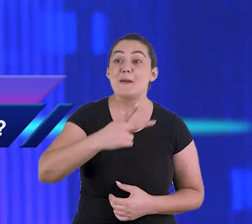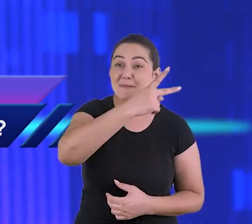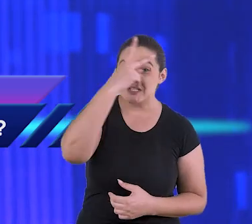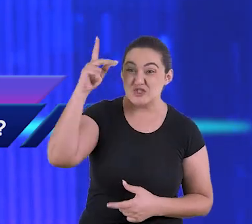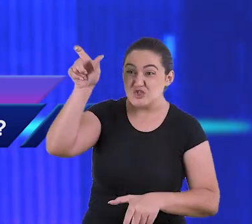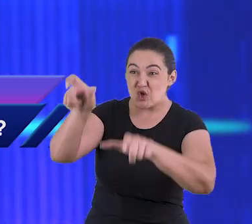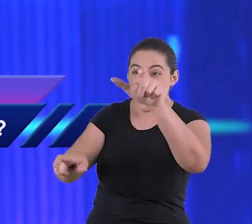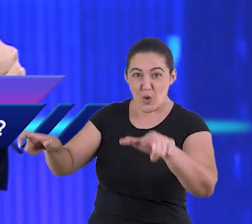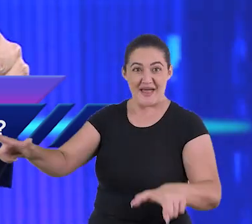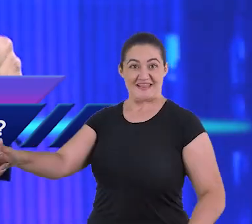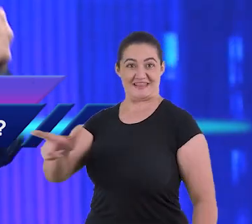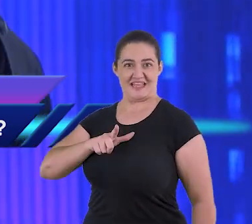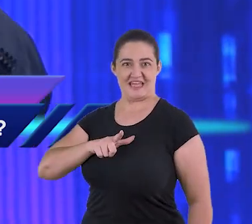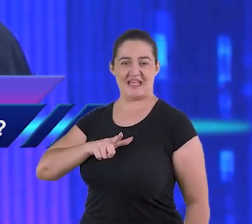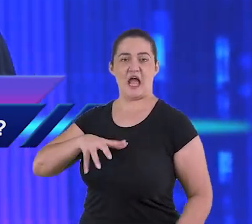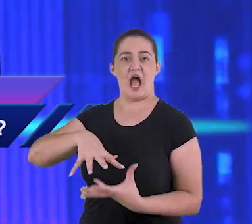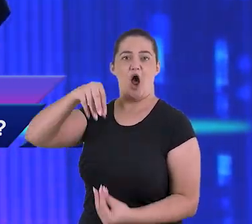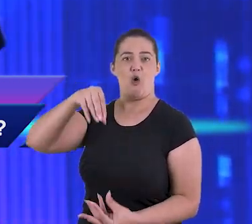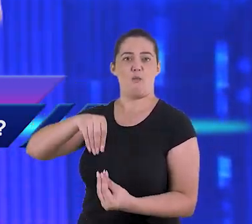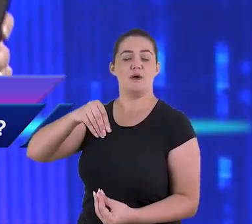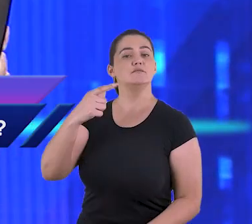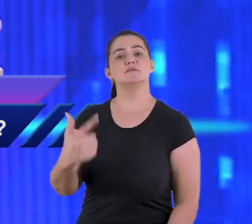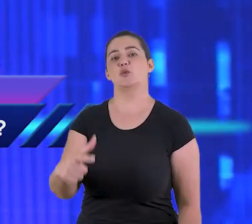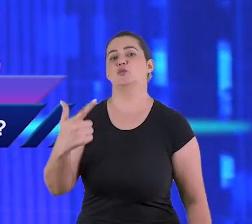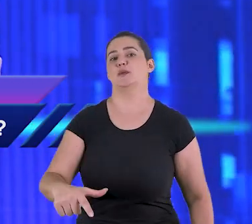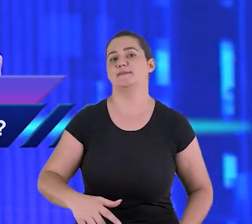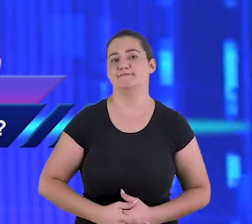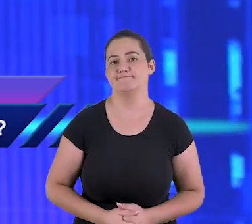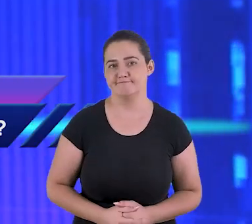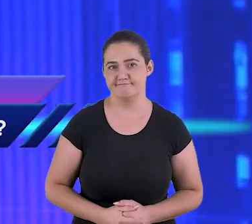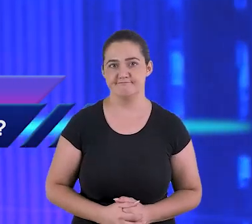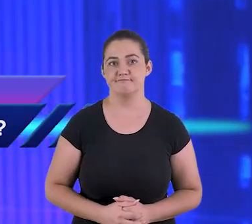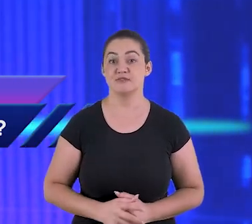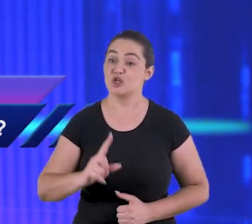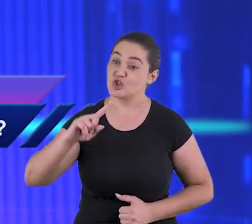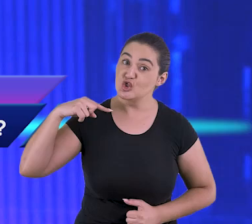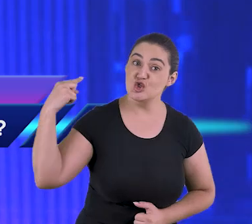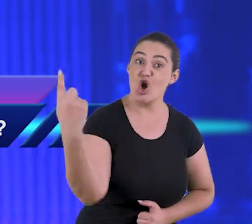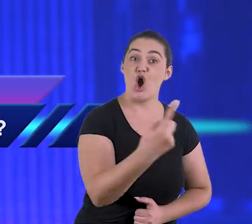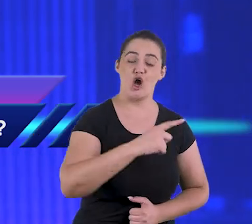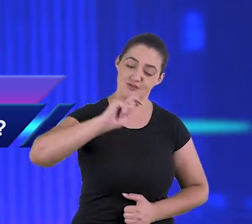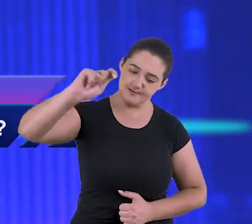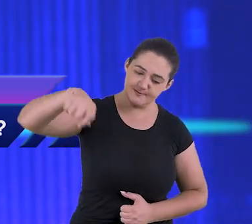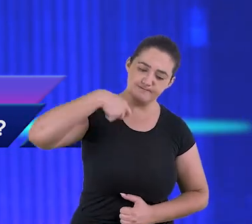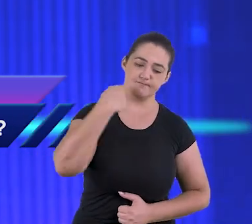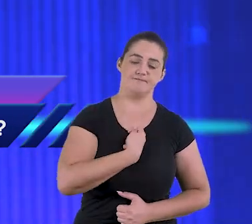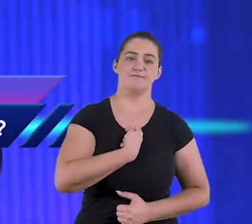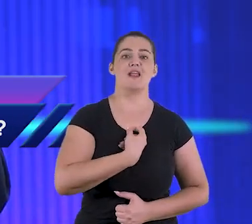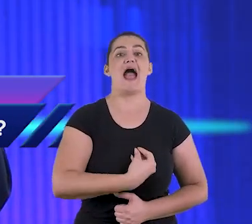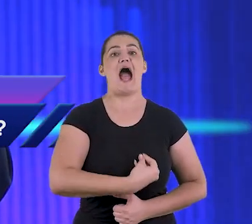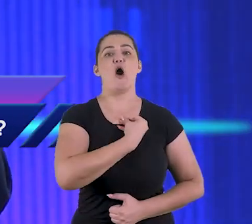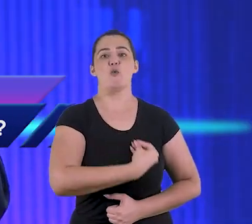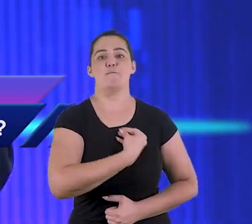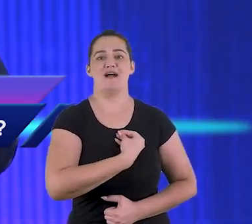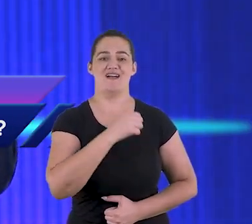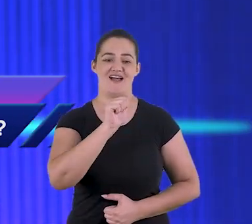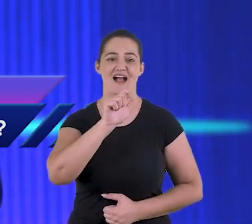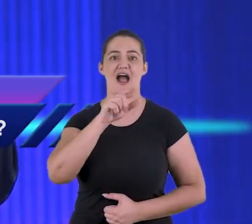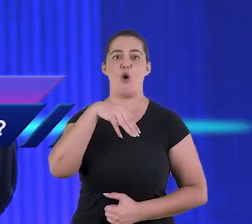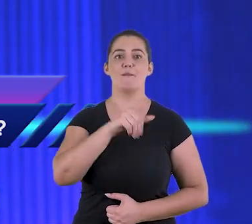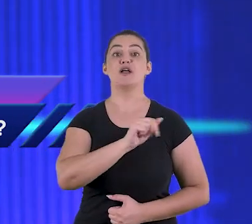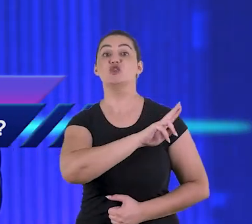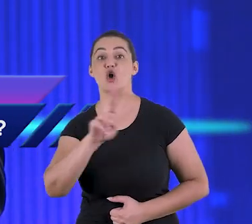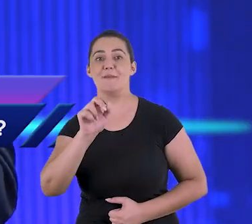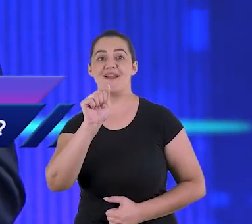claro, o ser humano não tem uma alma. De acordo com a palavra de Deus, nós somos uma